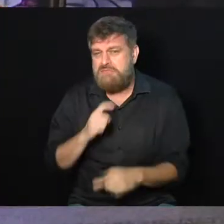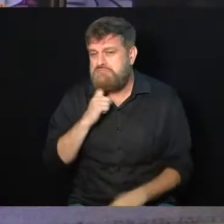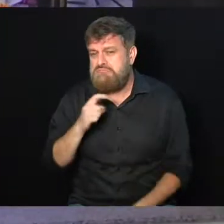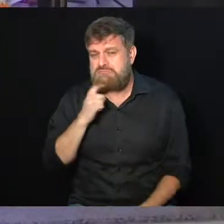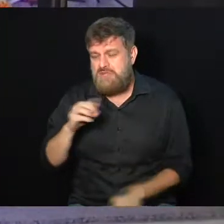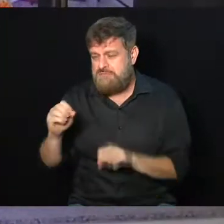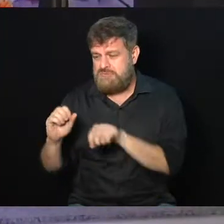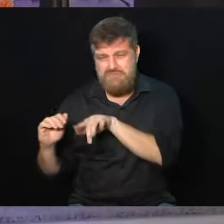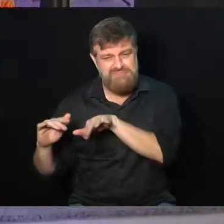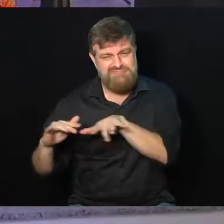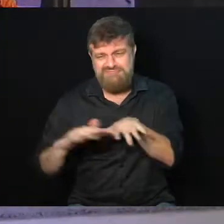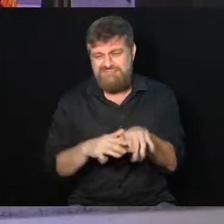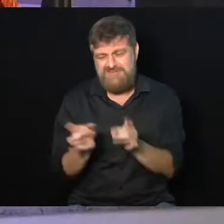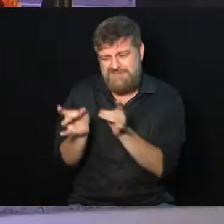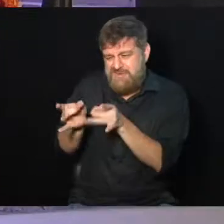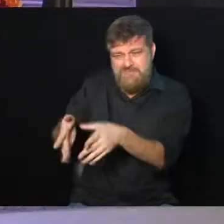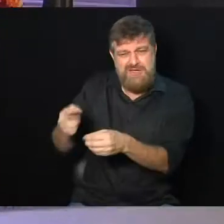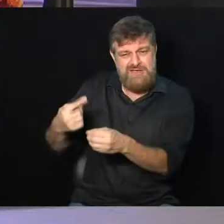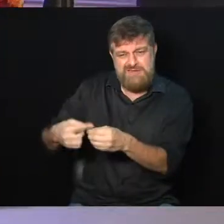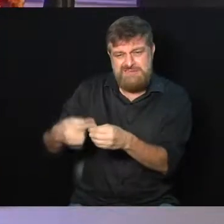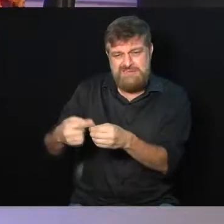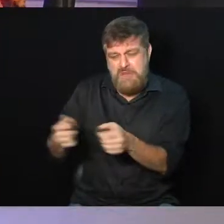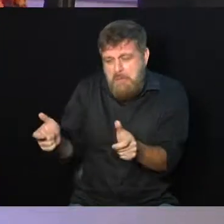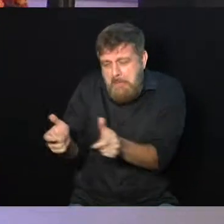lá, o pessoal vem embora.